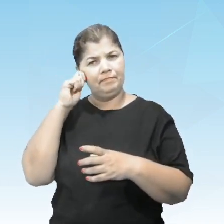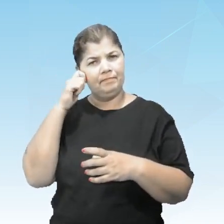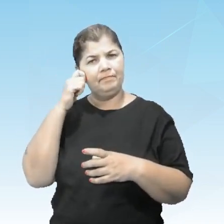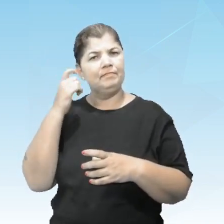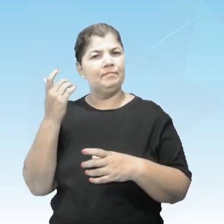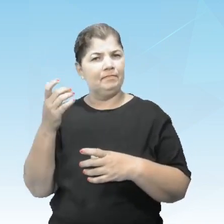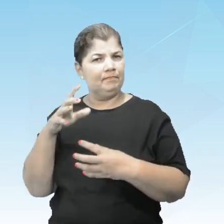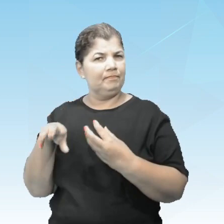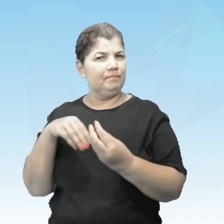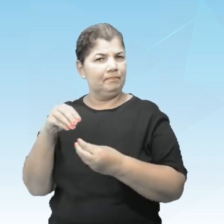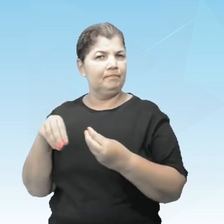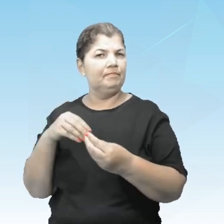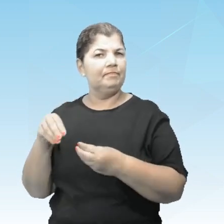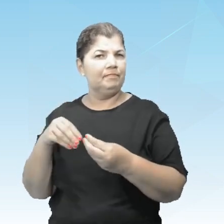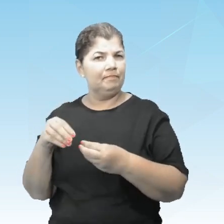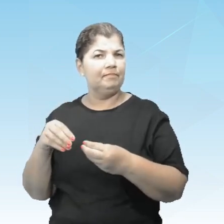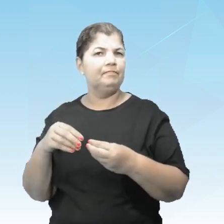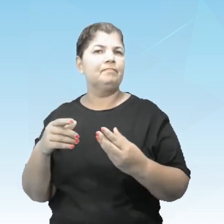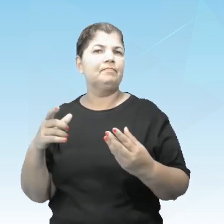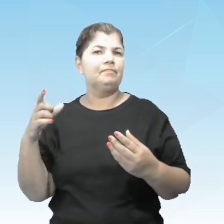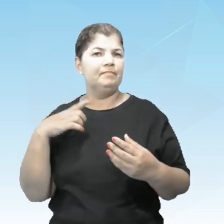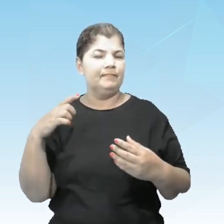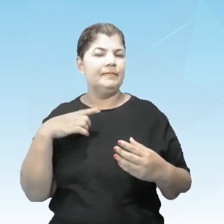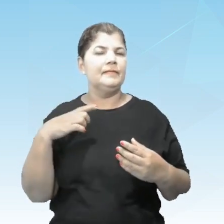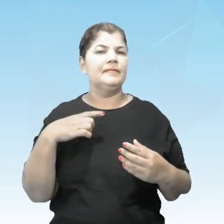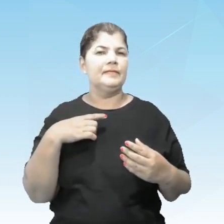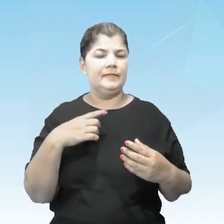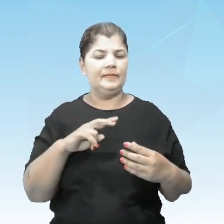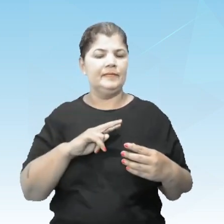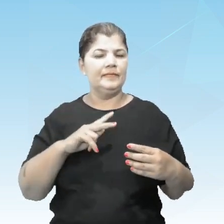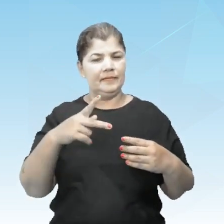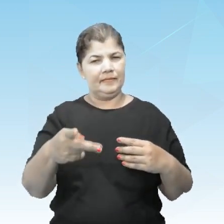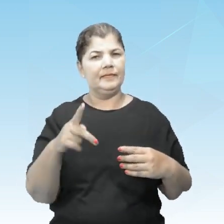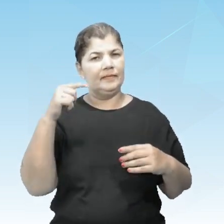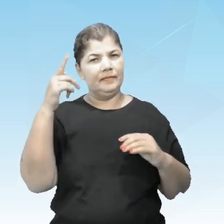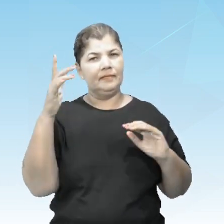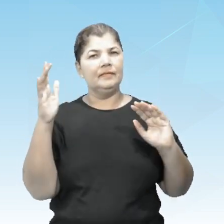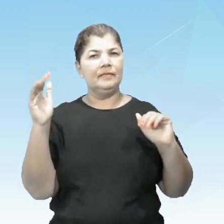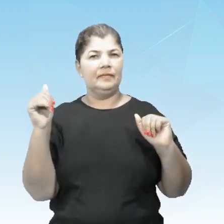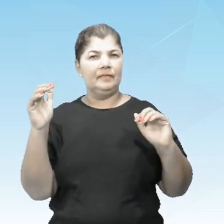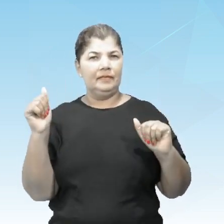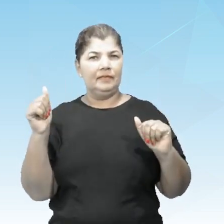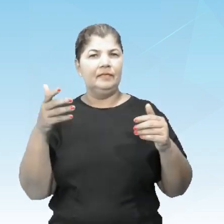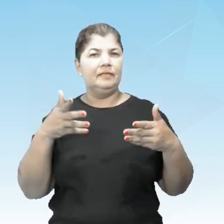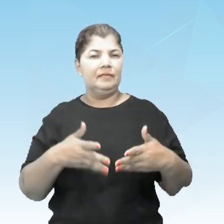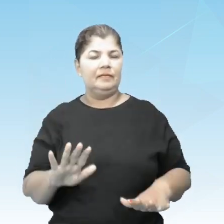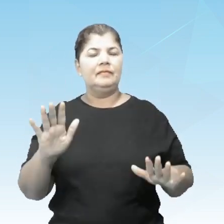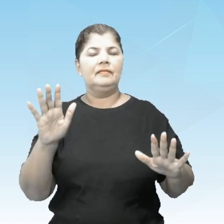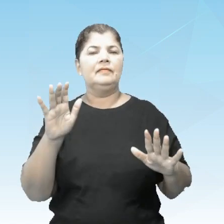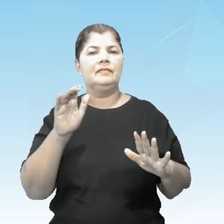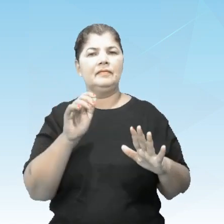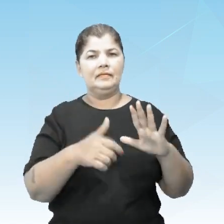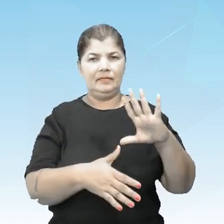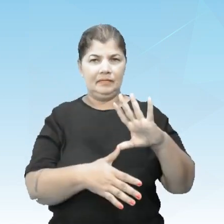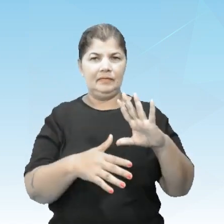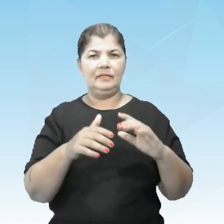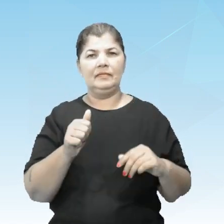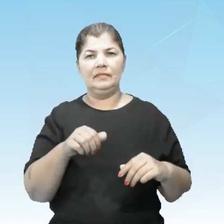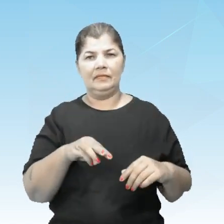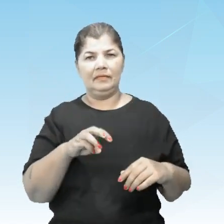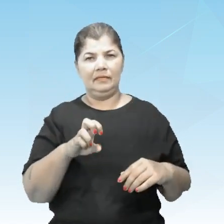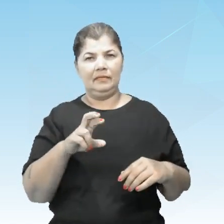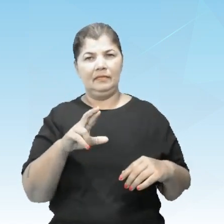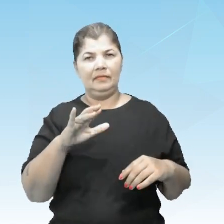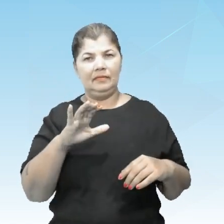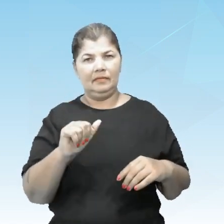seja, era composta de descendentes de espanhóis, nascidos na América. Embora fosse a